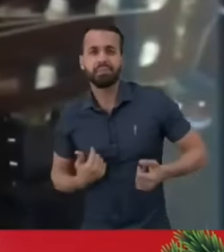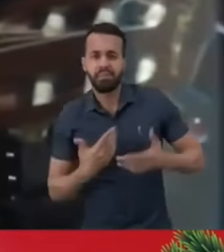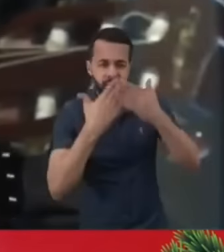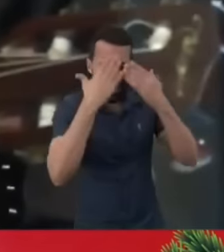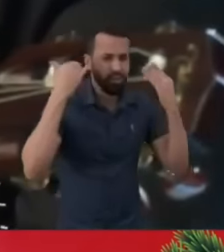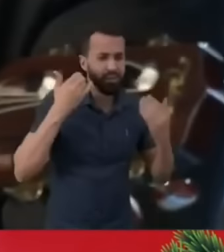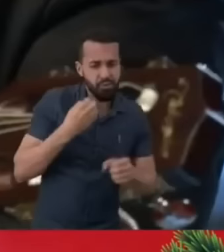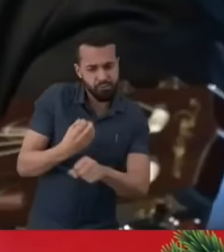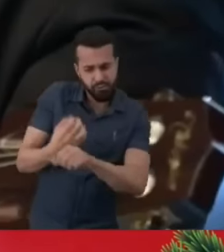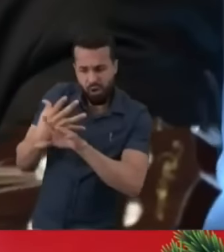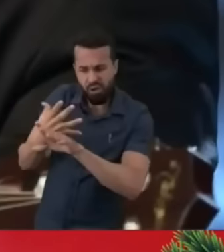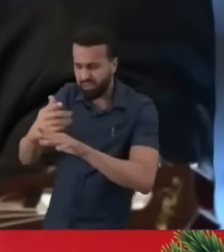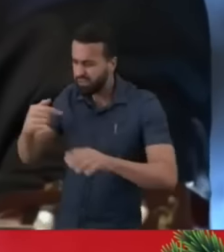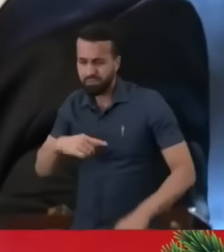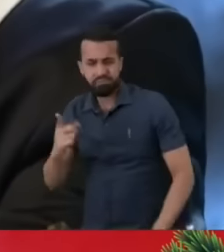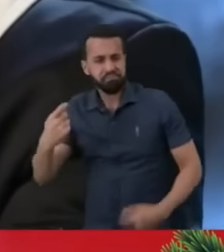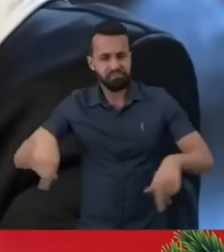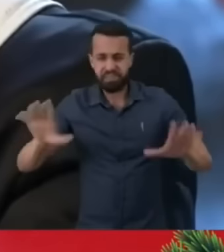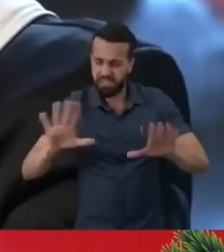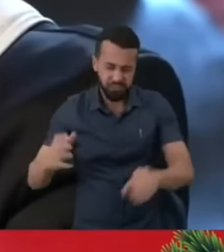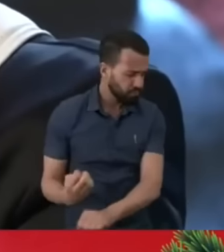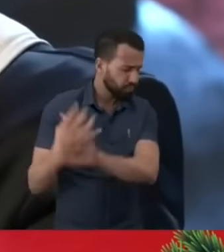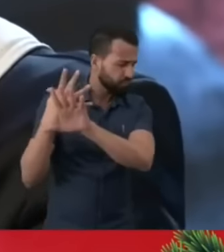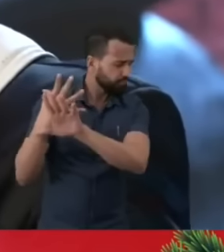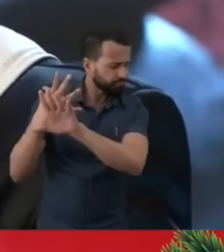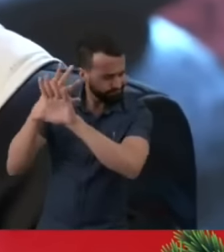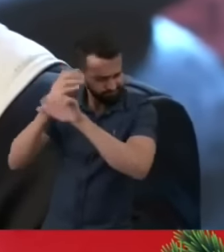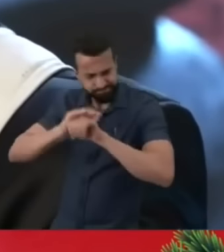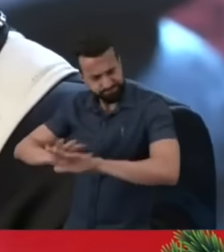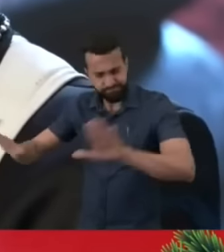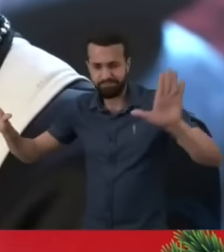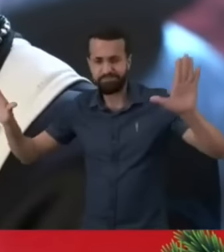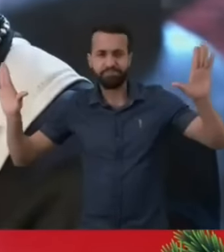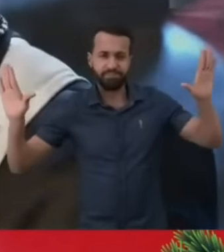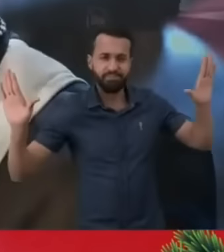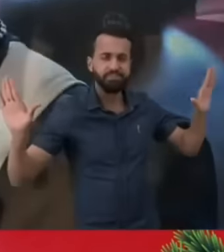Esqueça o meu telefone, não me ligue